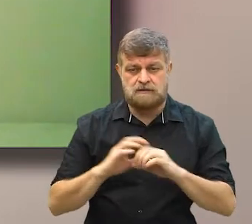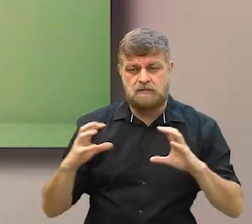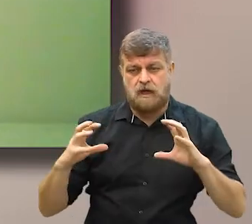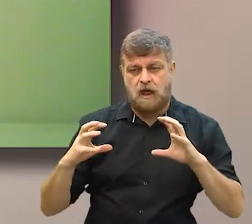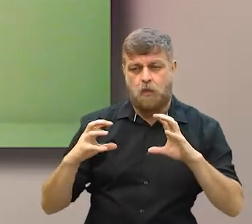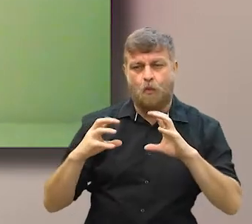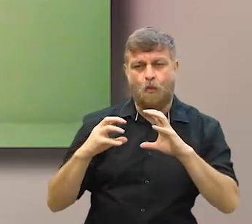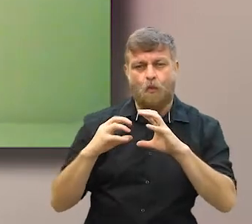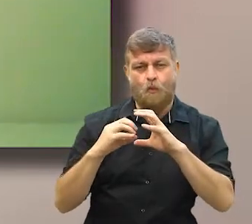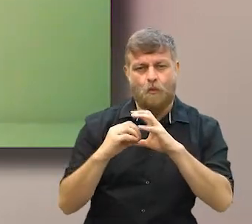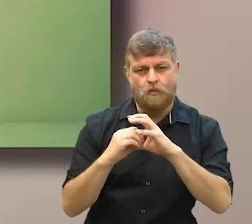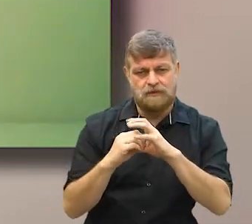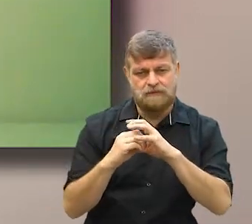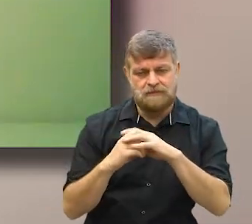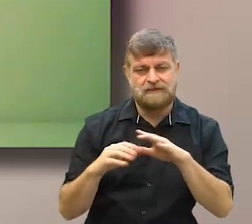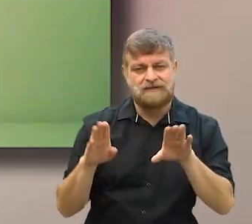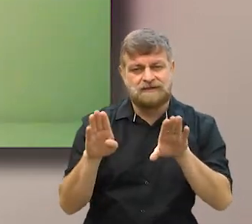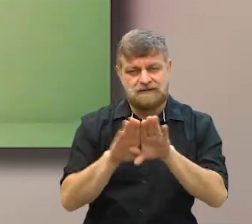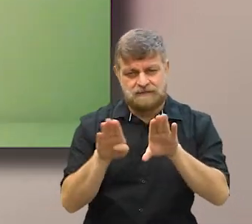doença de Alzheimer